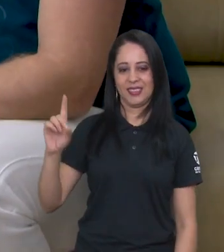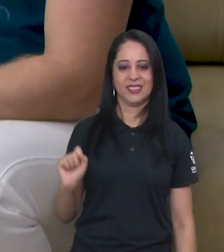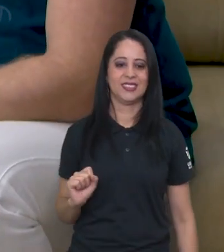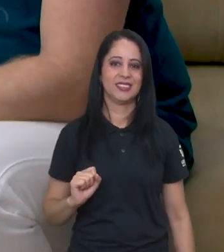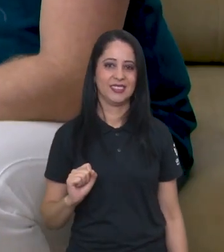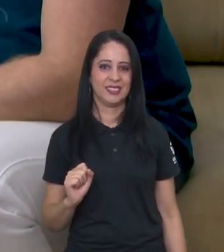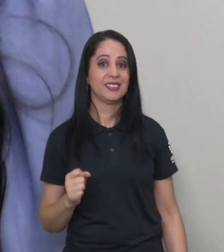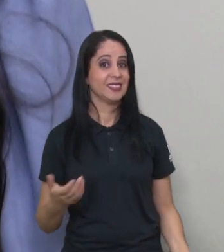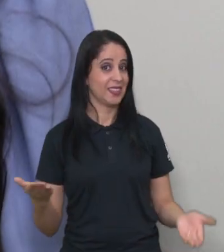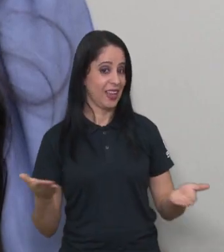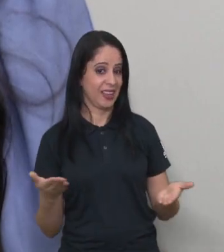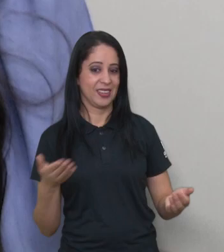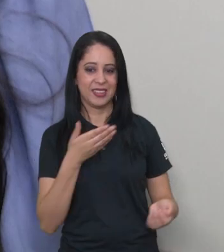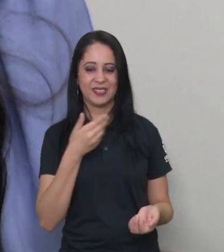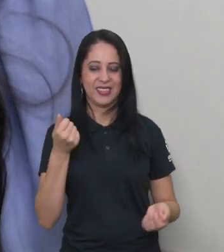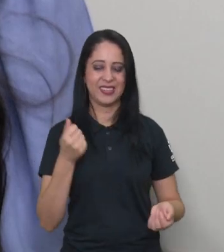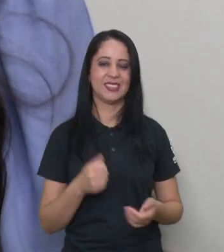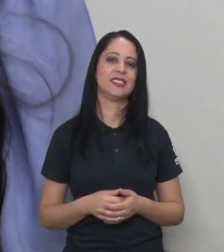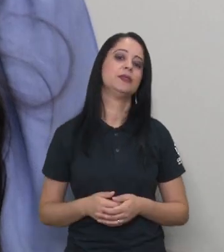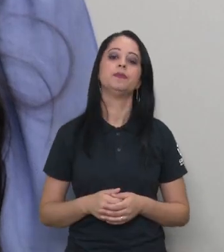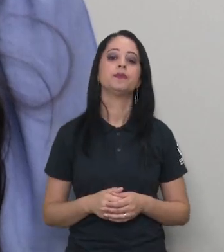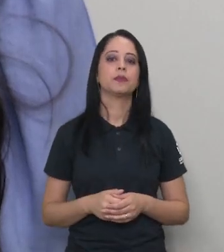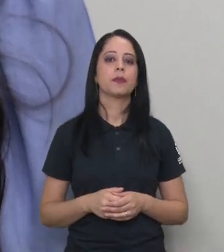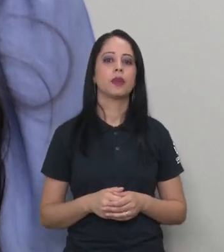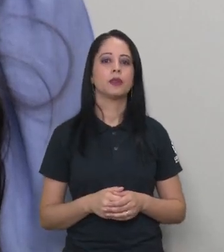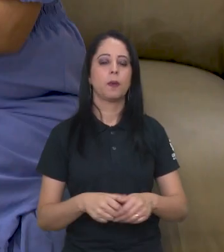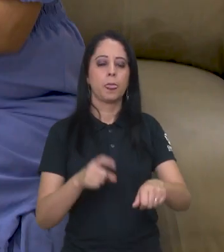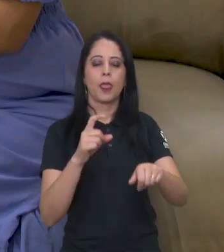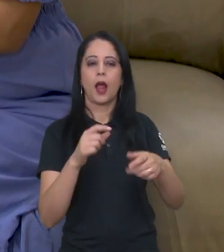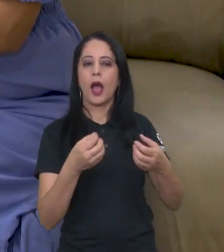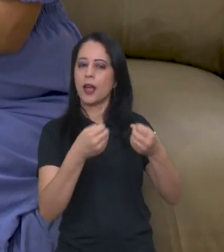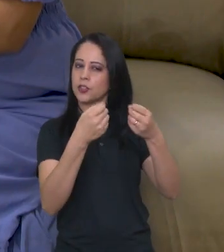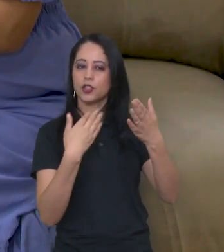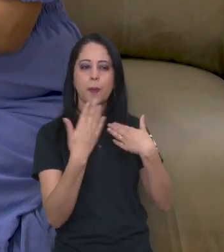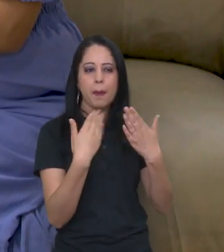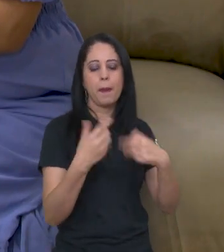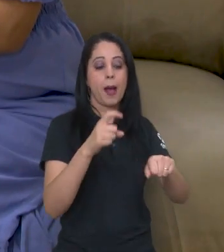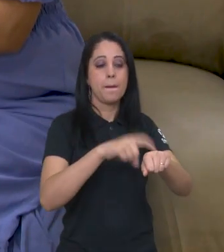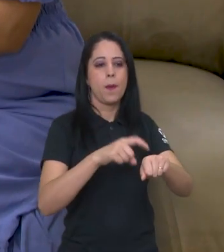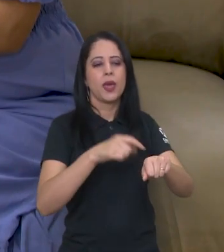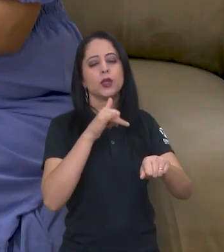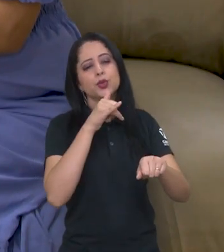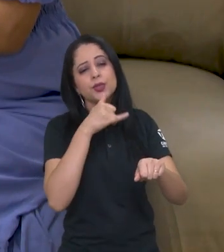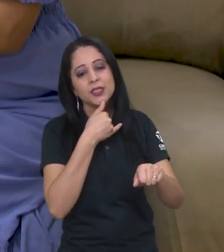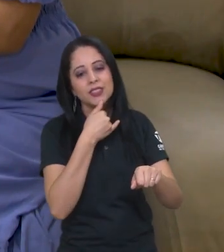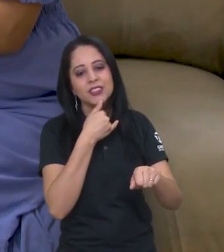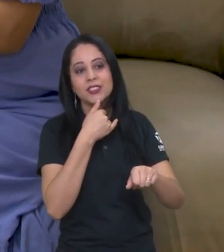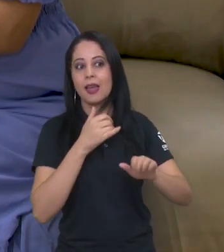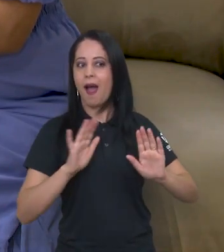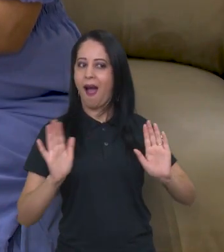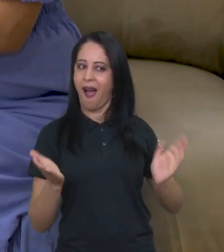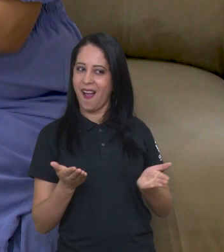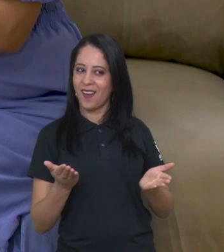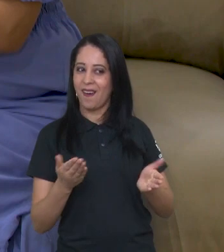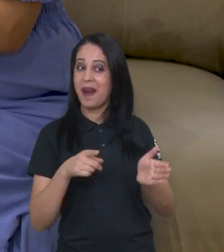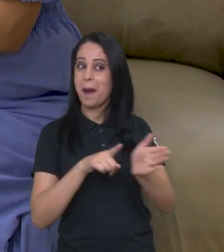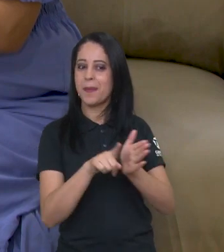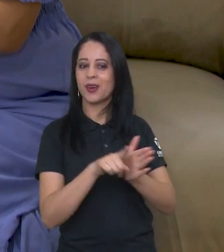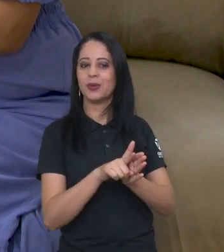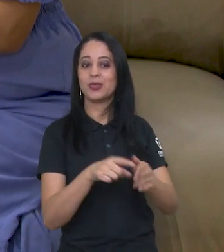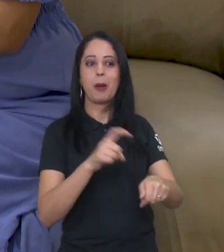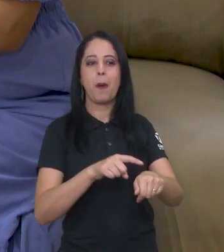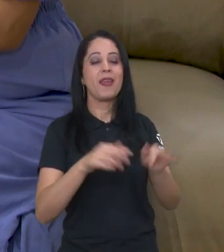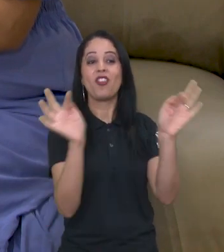caminho. Exatamente. Edilaine, a gente acabou de falar sobre os momentos tristes, né, durante todo esse tratamento. E qual foi o momento